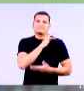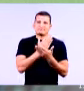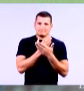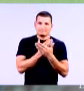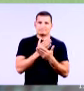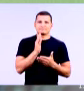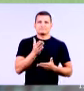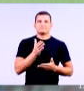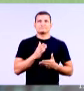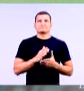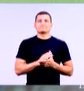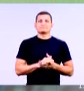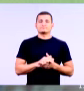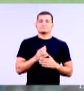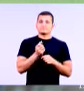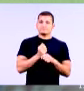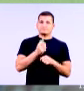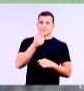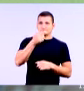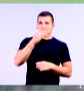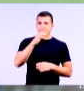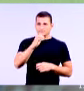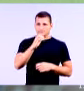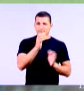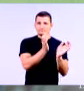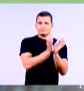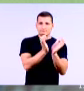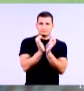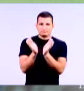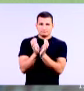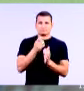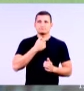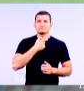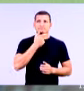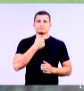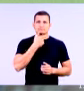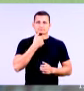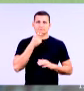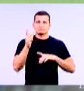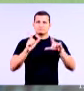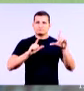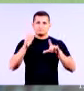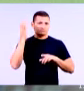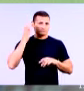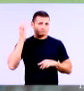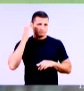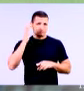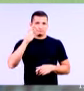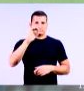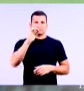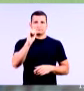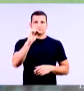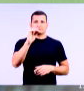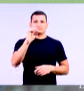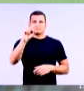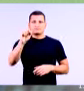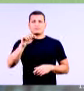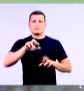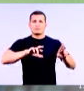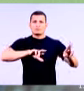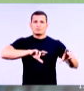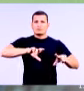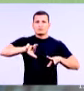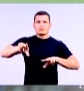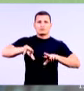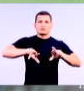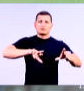Bom, nos anos 70 as categorias de voz, entretenimento e dados eram distintas.